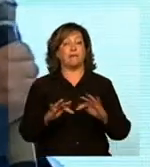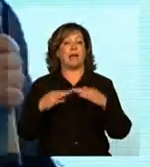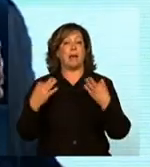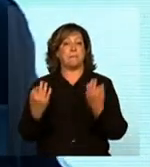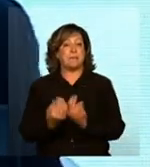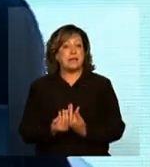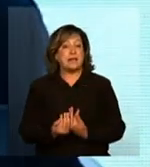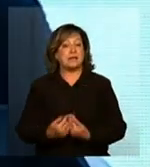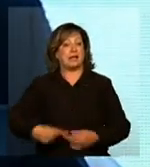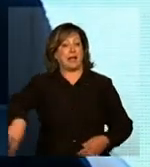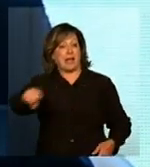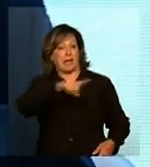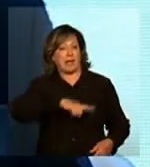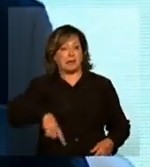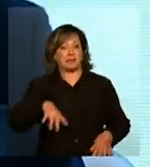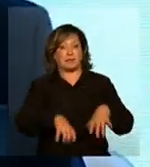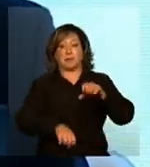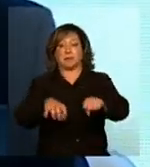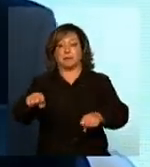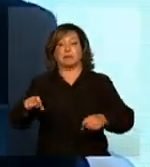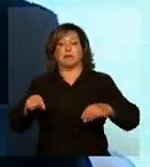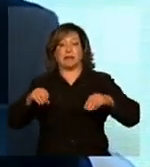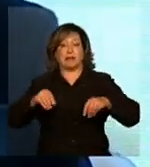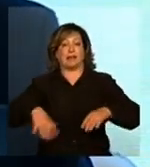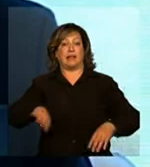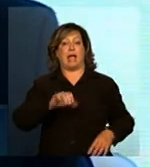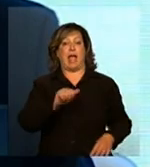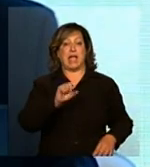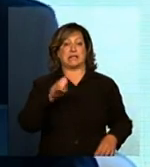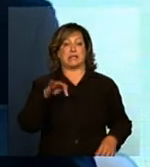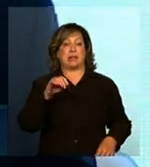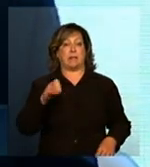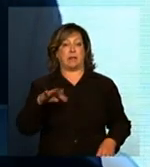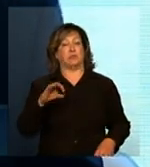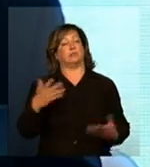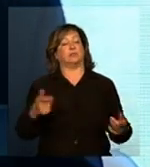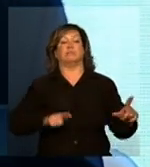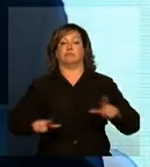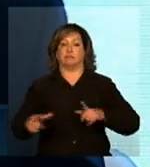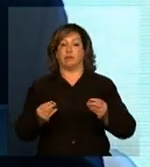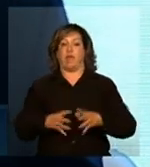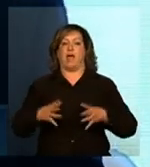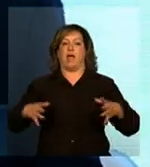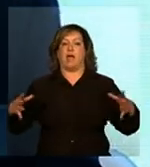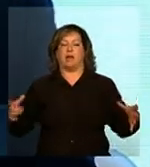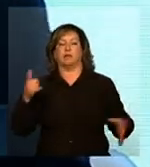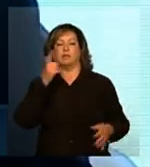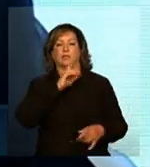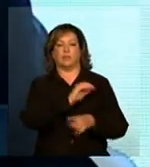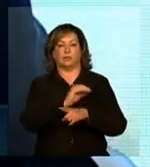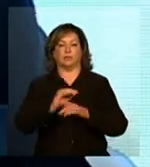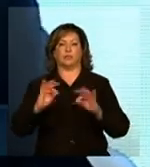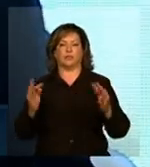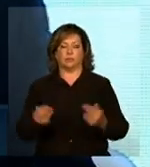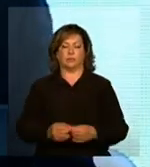assentadas. Então, tem um enorme trabalho pela frente para a gente poder chegar lá, né? Quando a gente discute uma agricultura